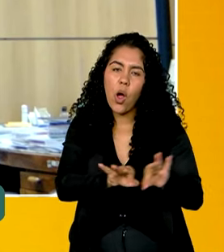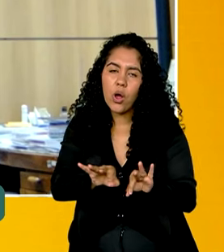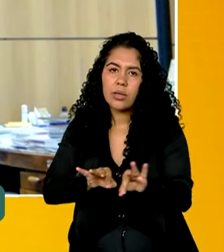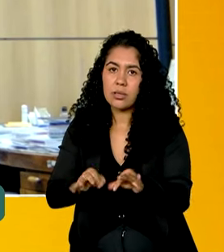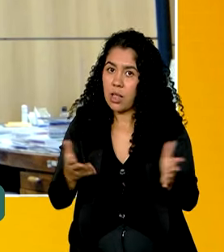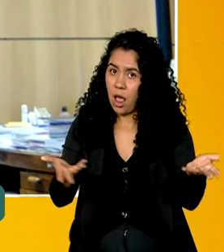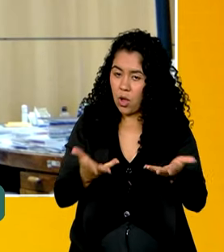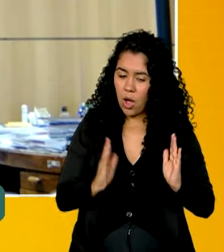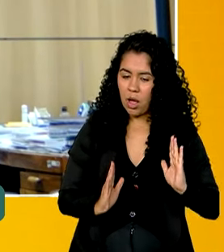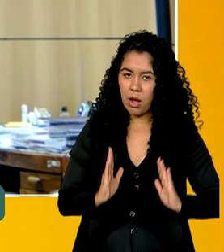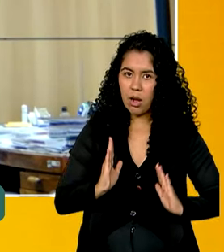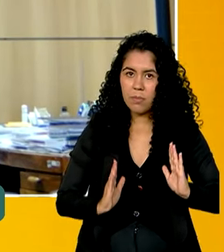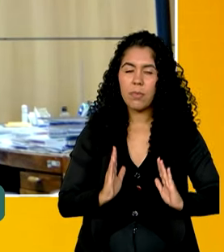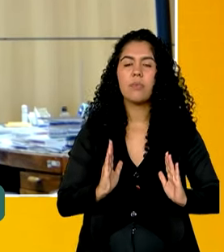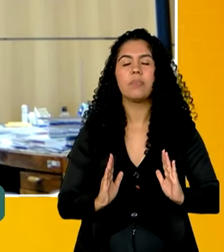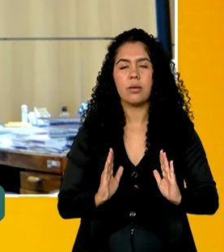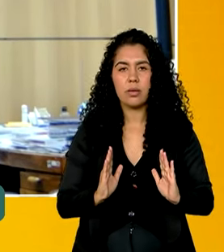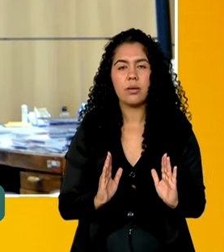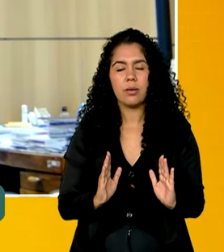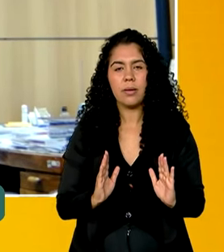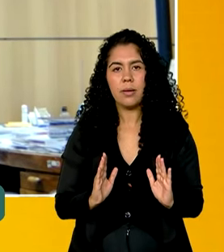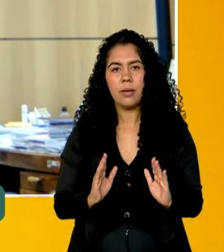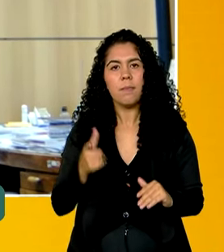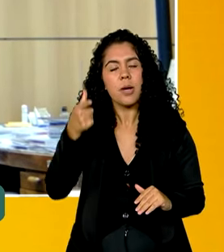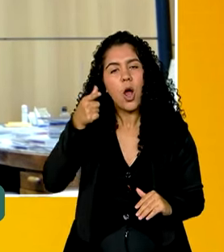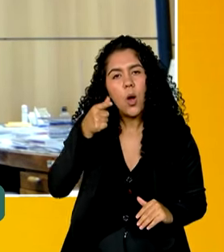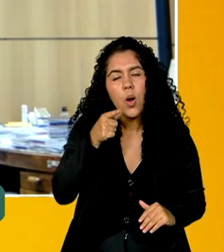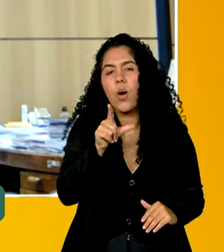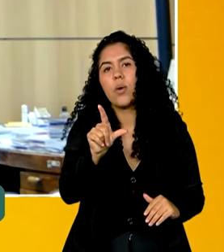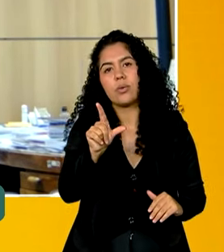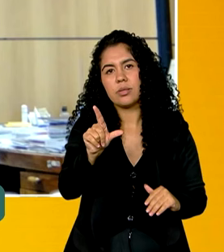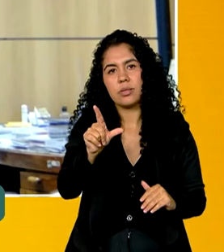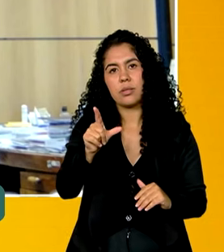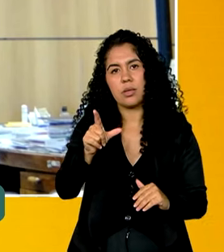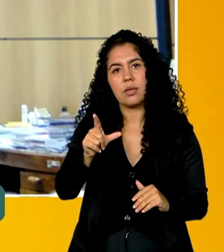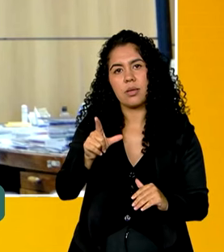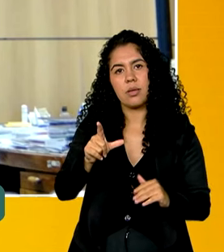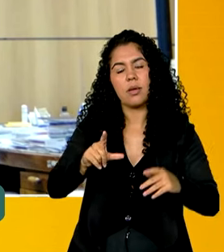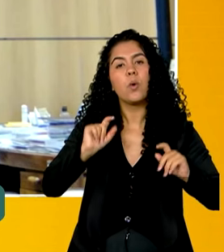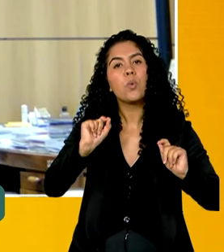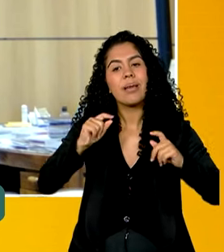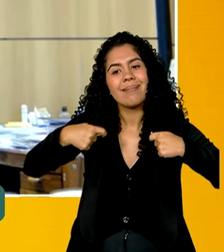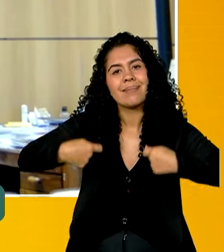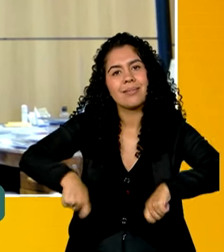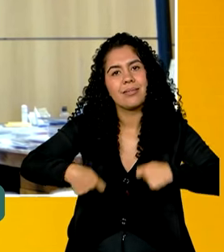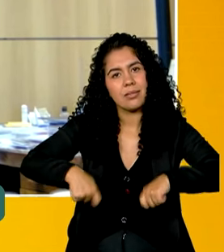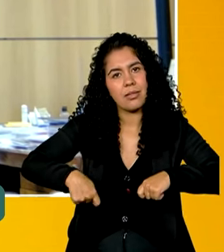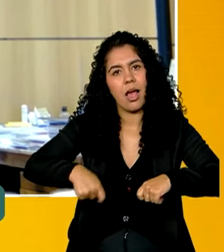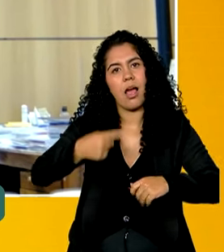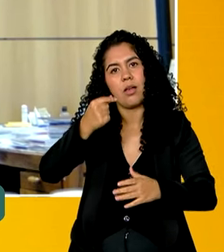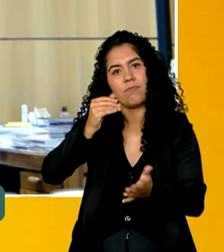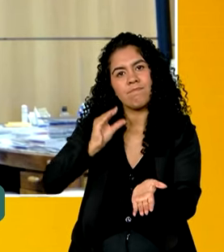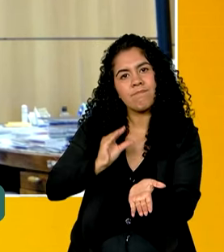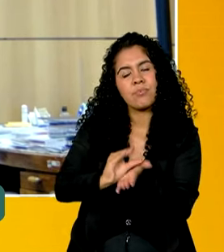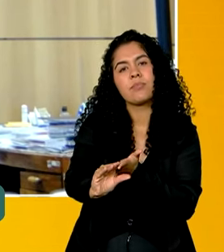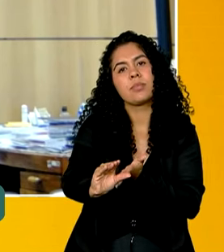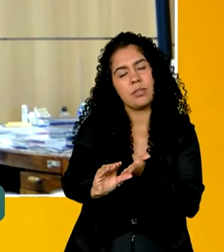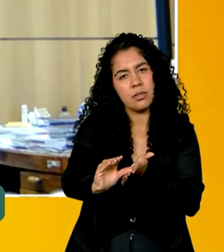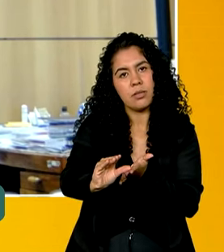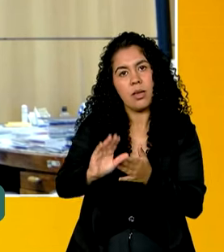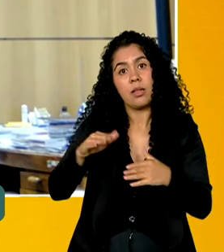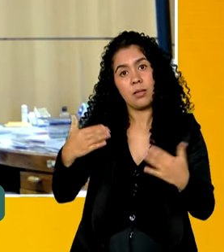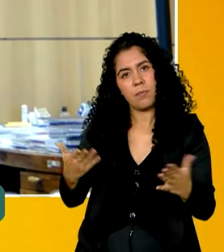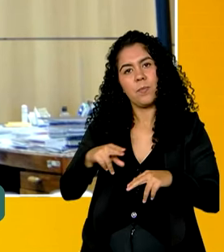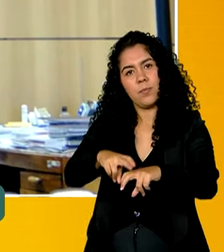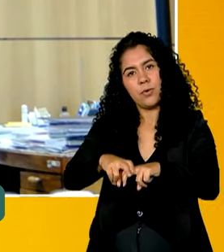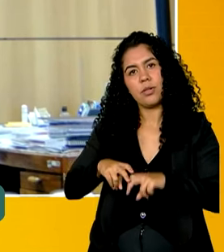nesse momento para chegar ao tamanho do investimento necessário. Nesse investimento necessário, a